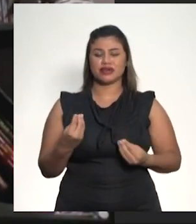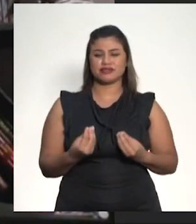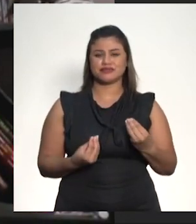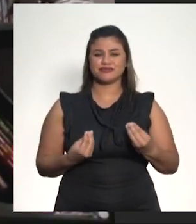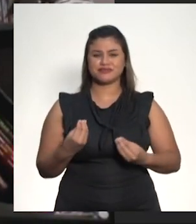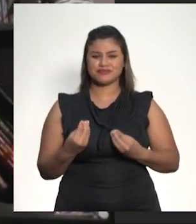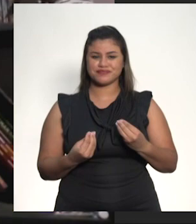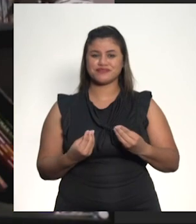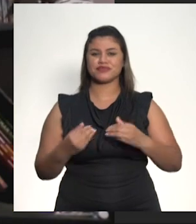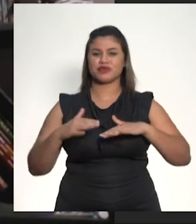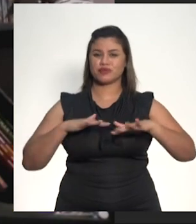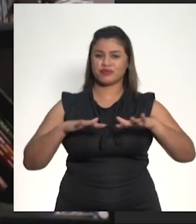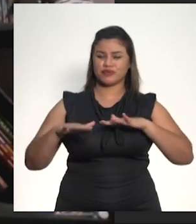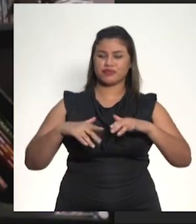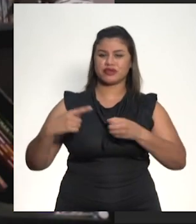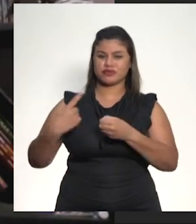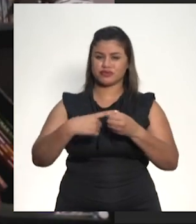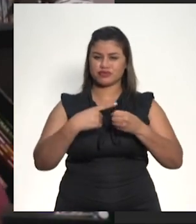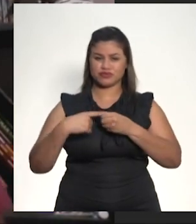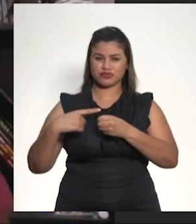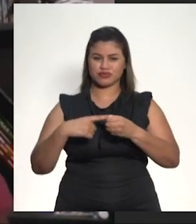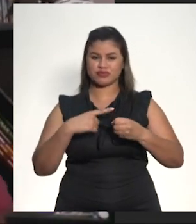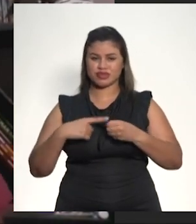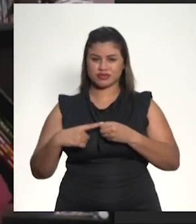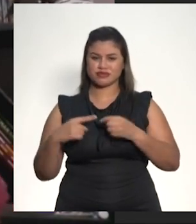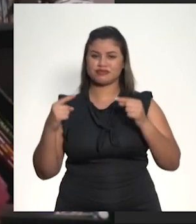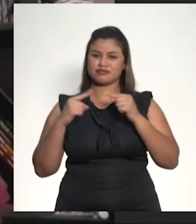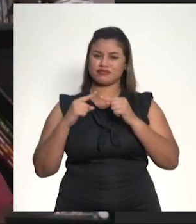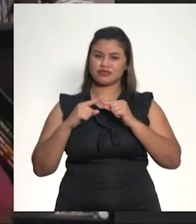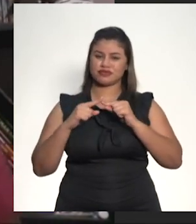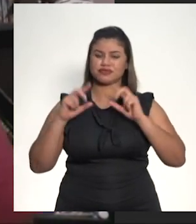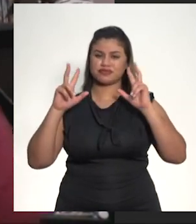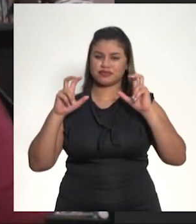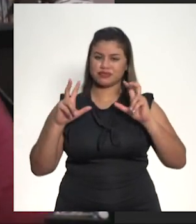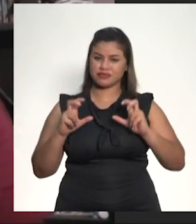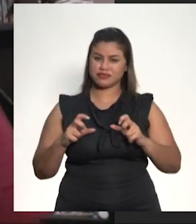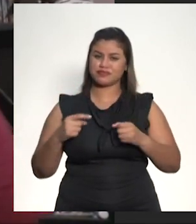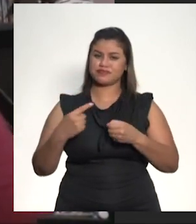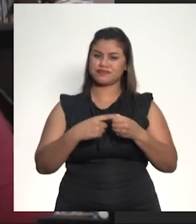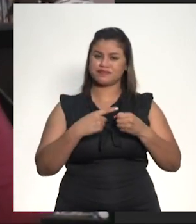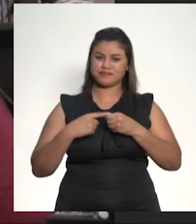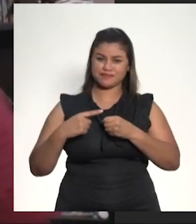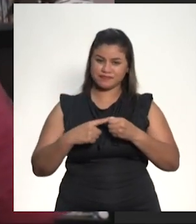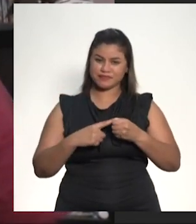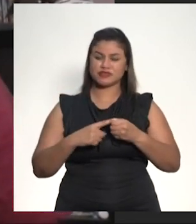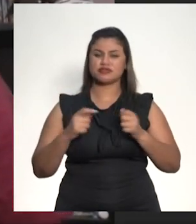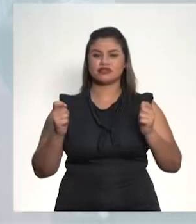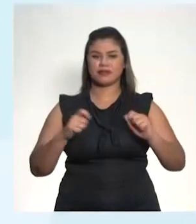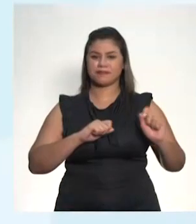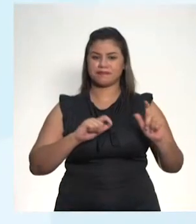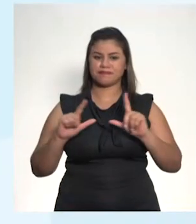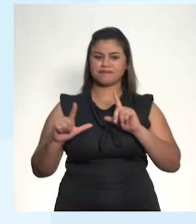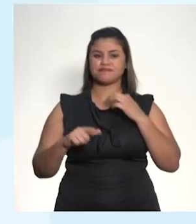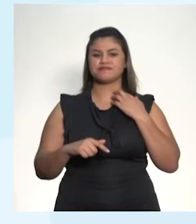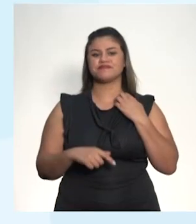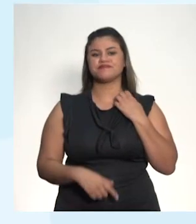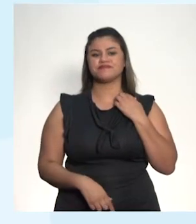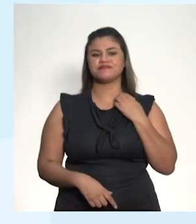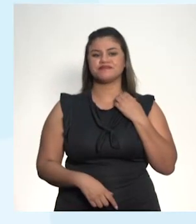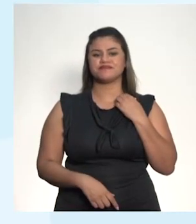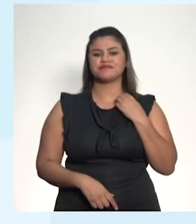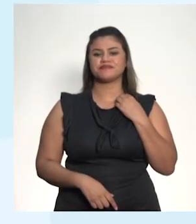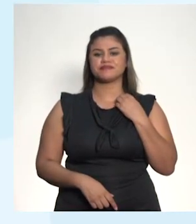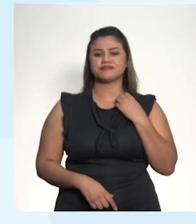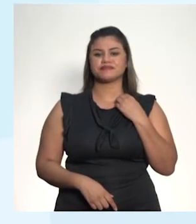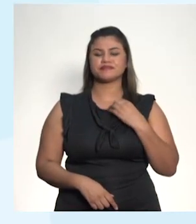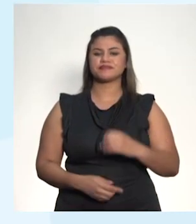de movimentos também urbanos, né, que existem, só as pautas dos movimentos urbanos, se vocês puderem colocar aí para a gente na tela, né, só para não passar em